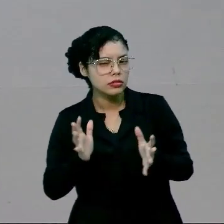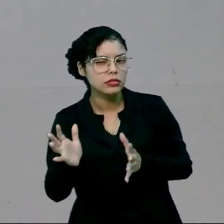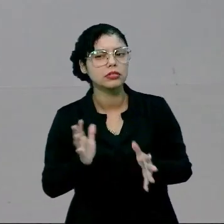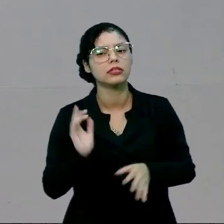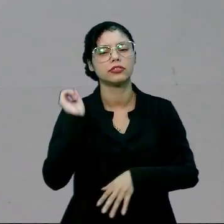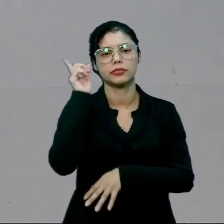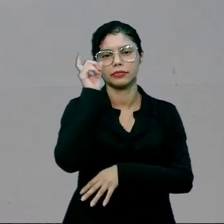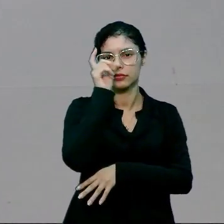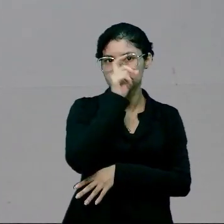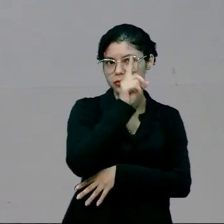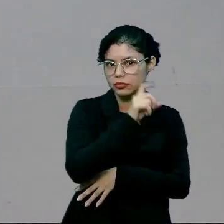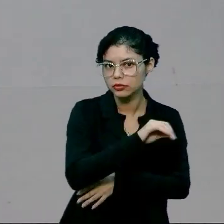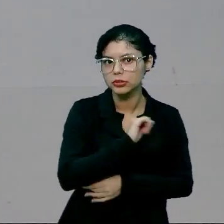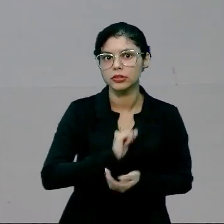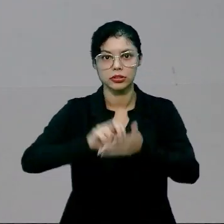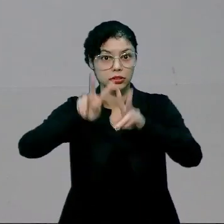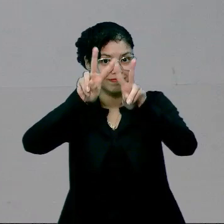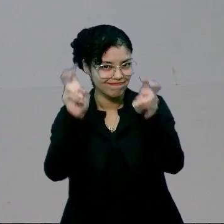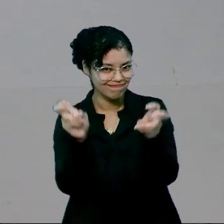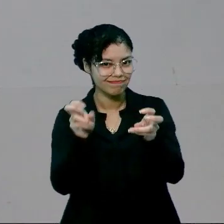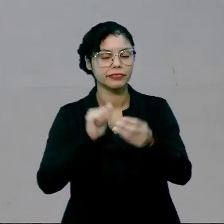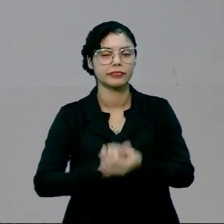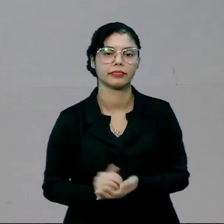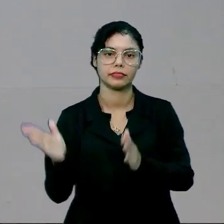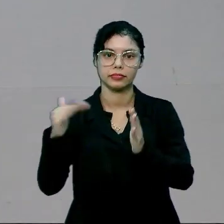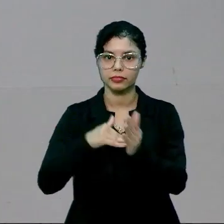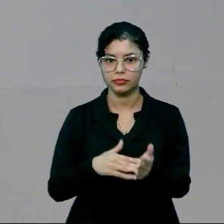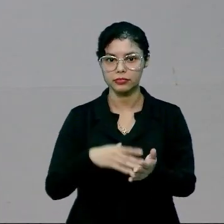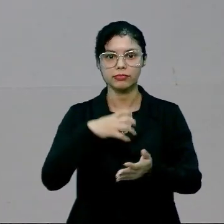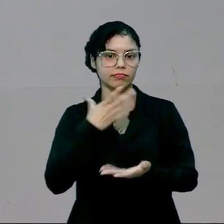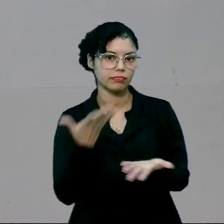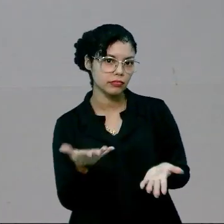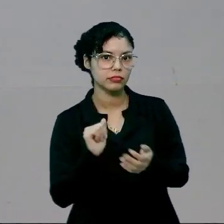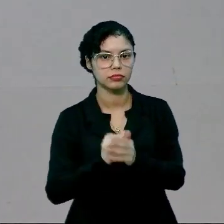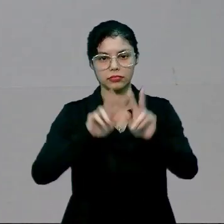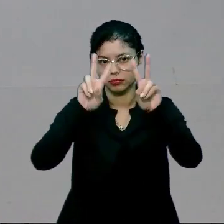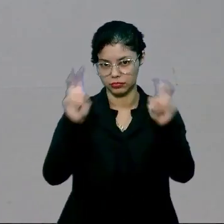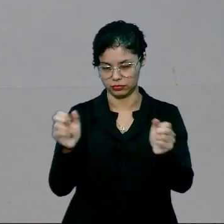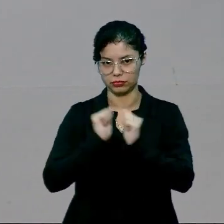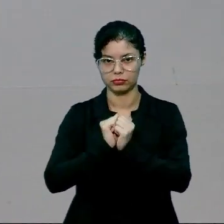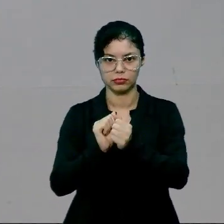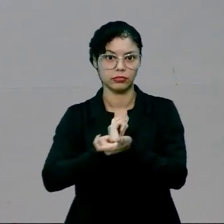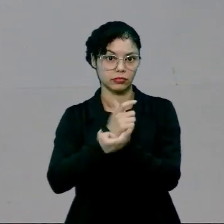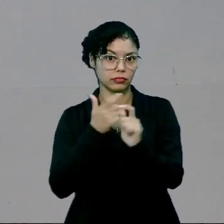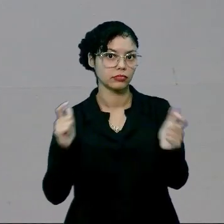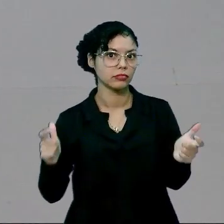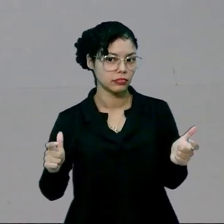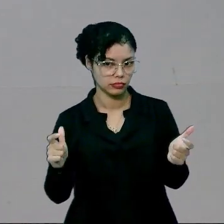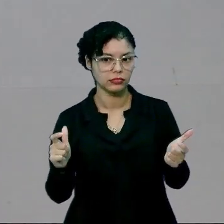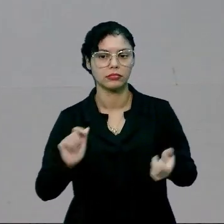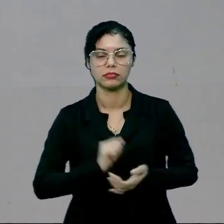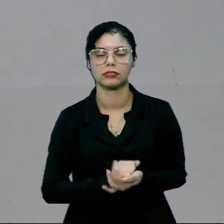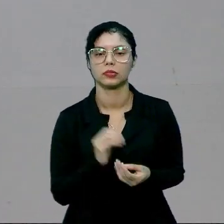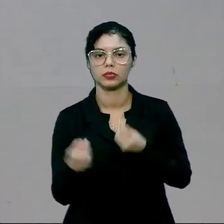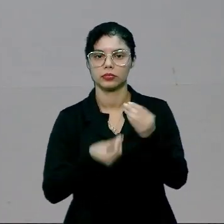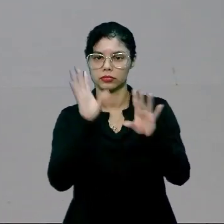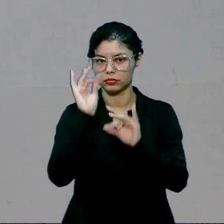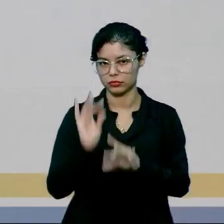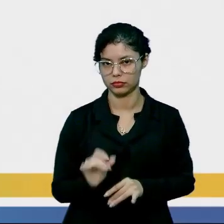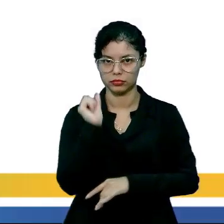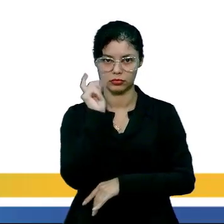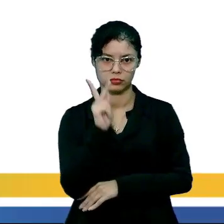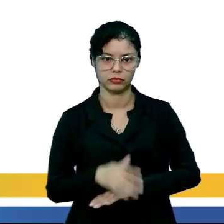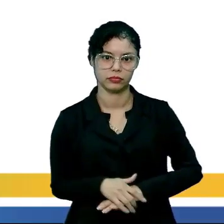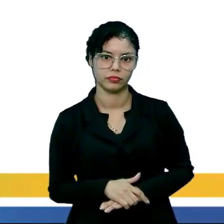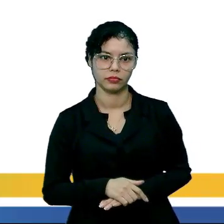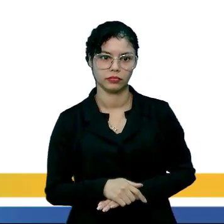mais difíceis de serem abordadas ou que até então não eram abordadas de uma maneira tão minuciosa, tão detalhada,